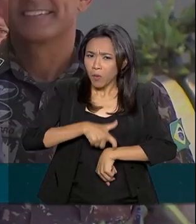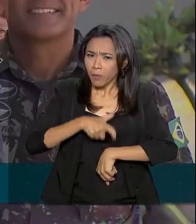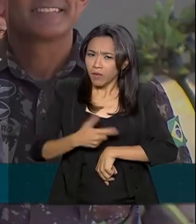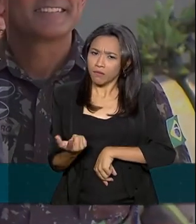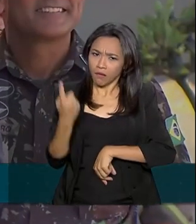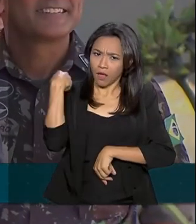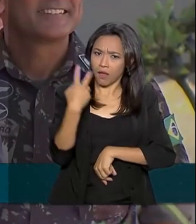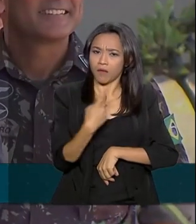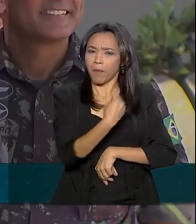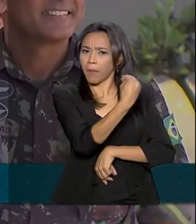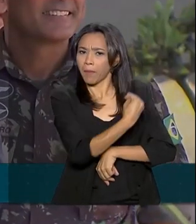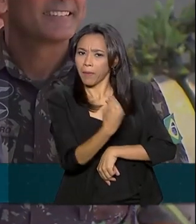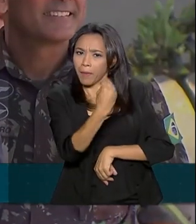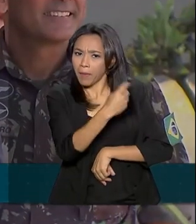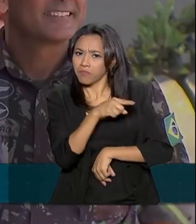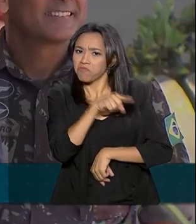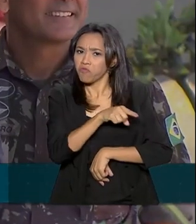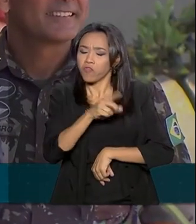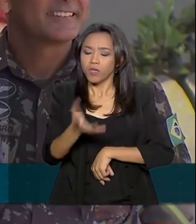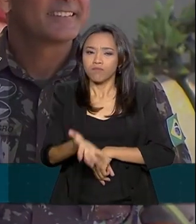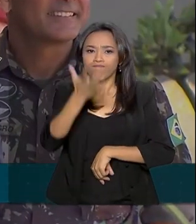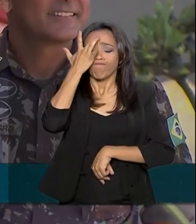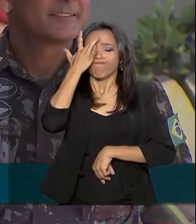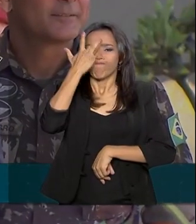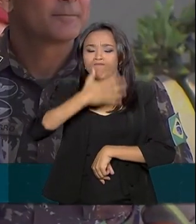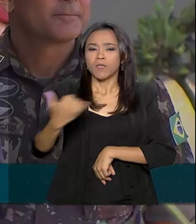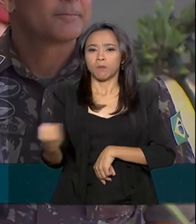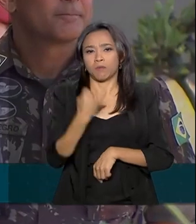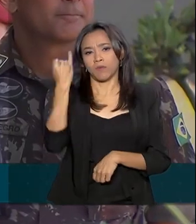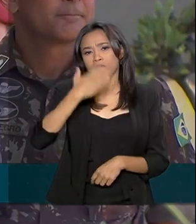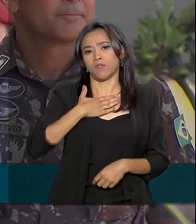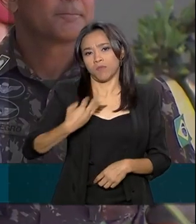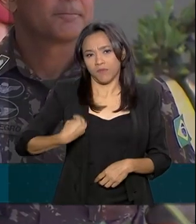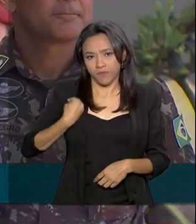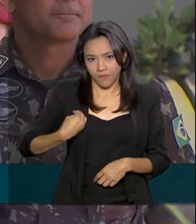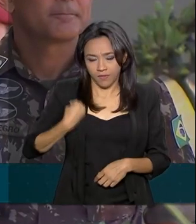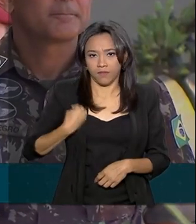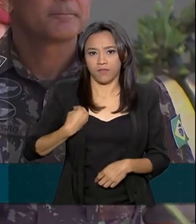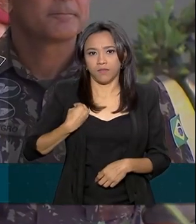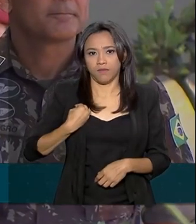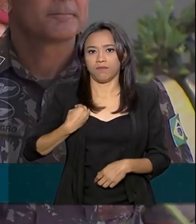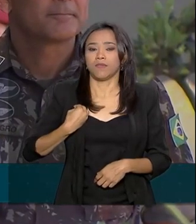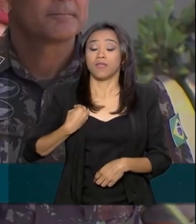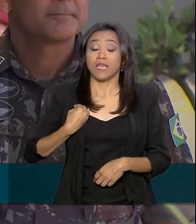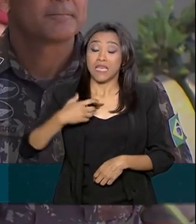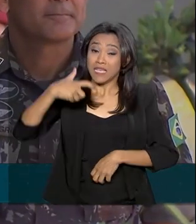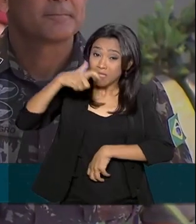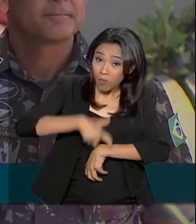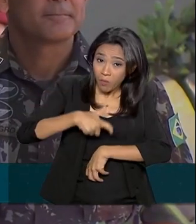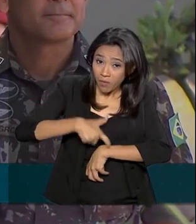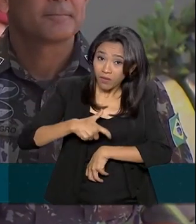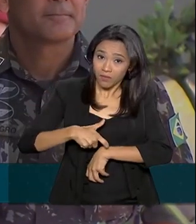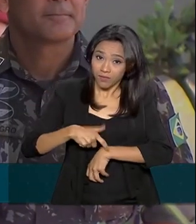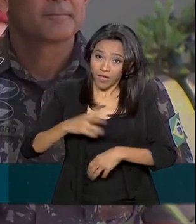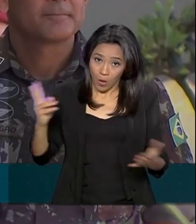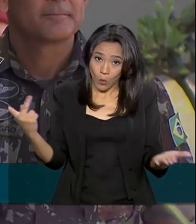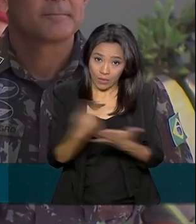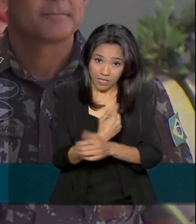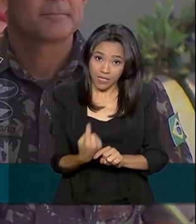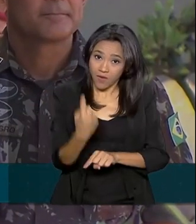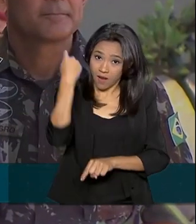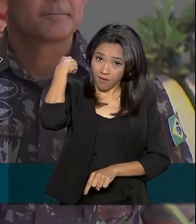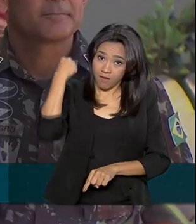momento, fizeram um marco na minha vida. E esse marco, esse momento, fez com que